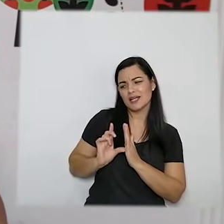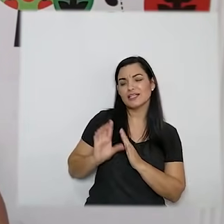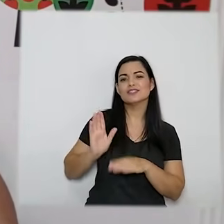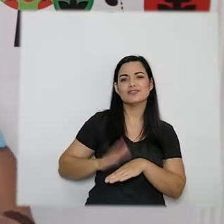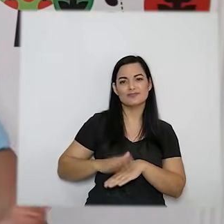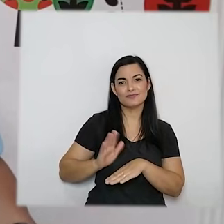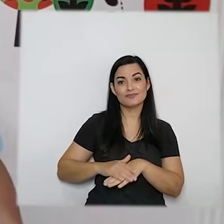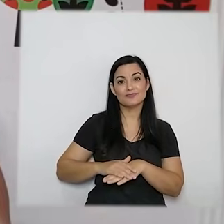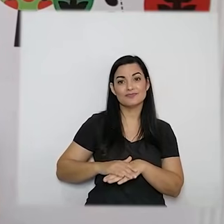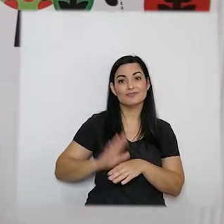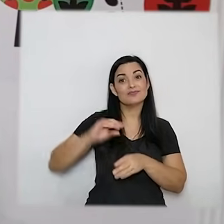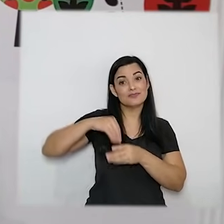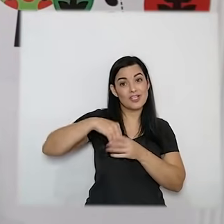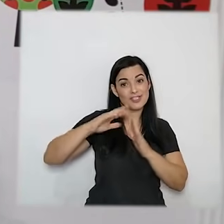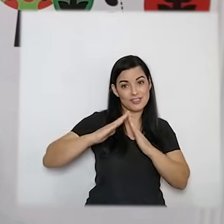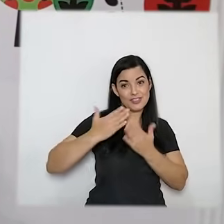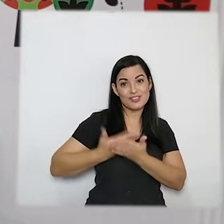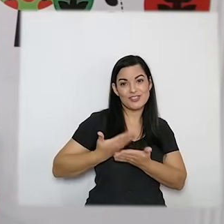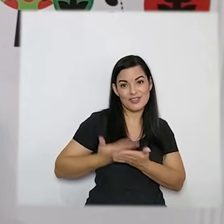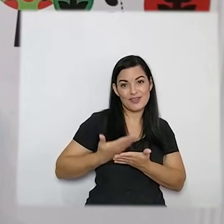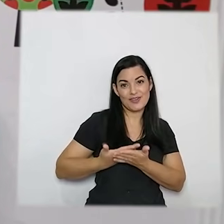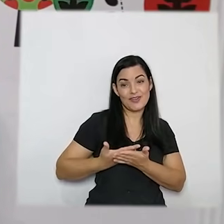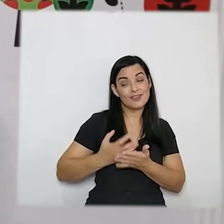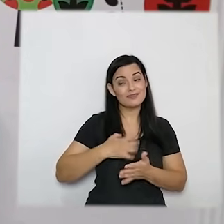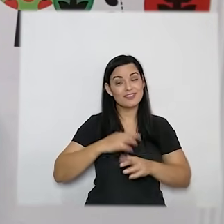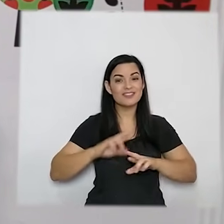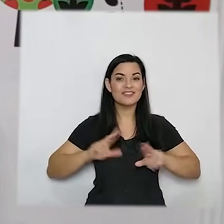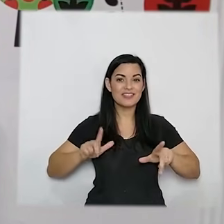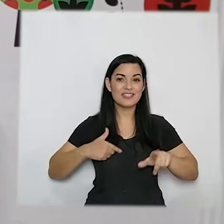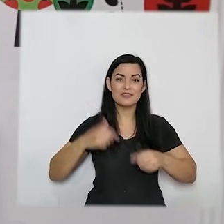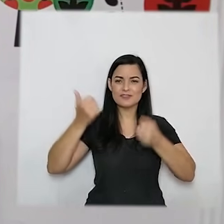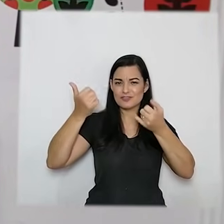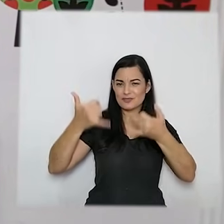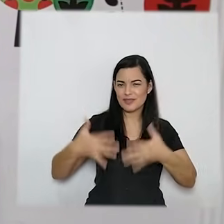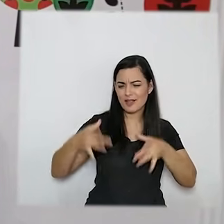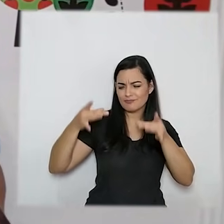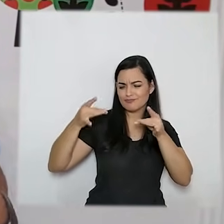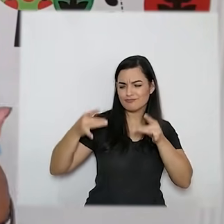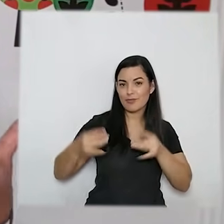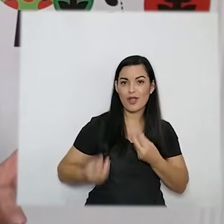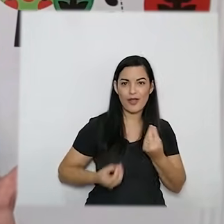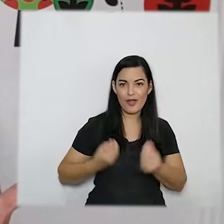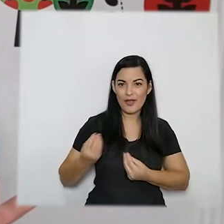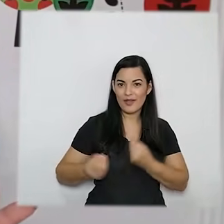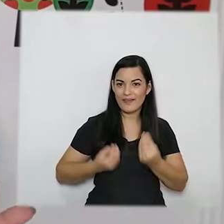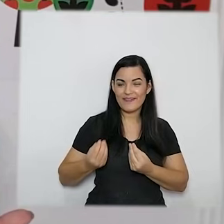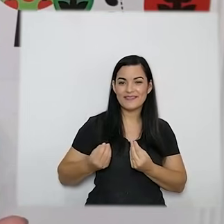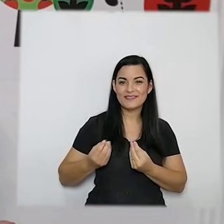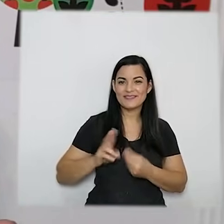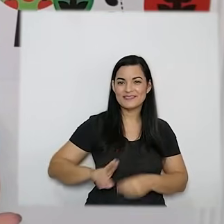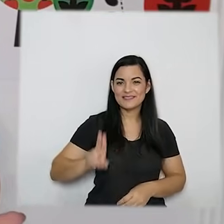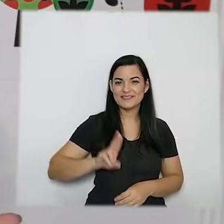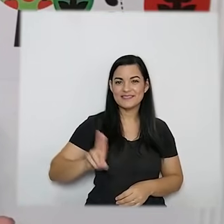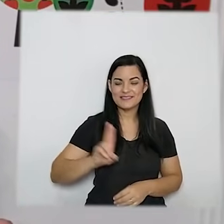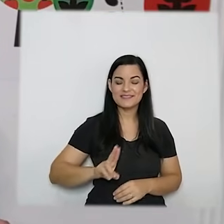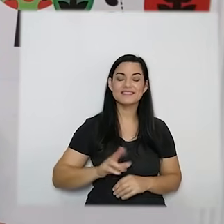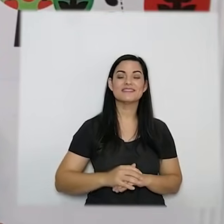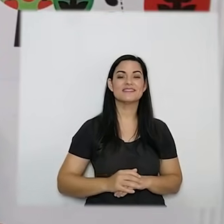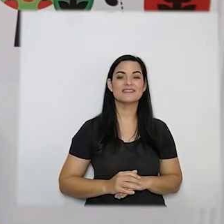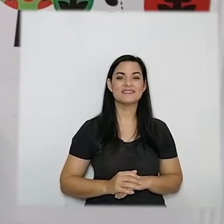nas escolas de uma forma diferente. Eu vou te explicar como vocês vão utilizar